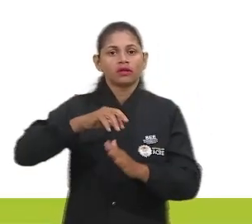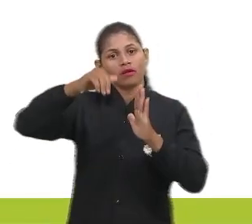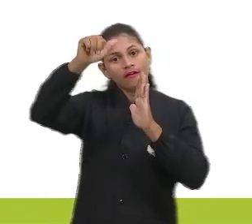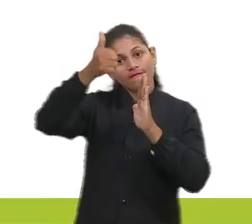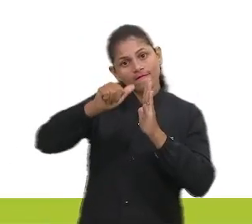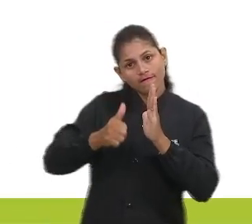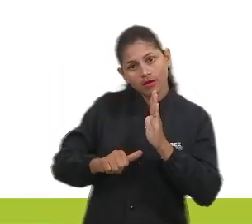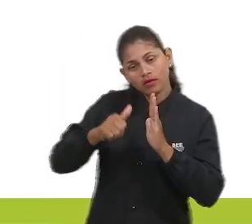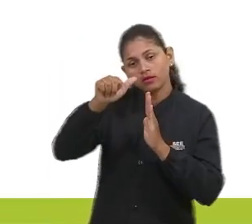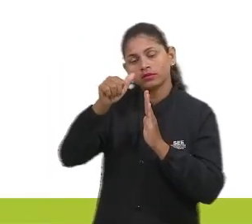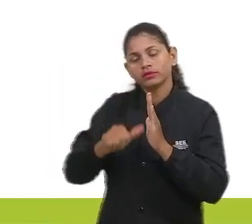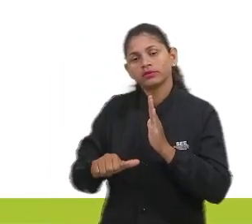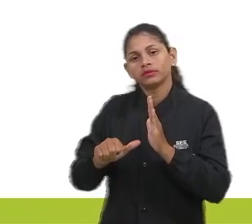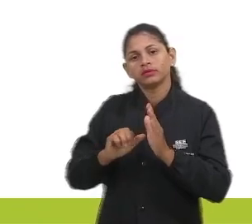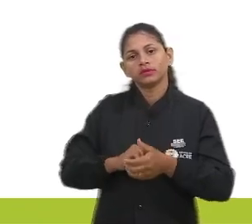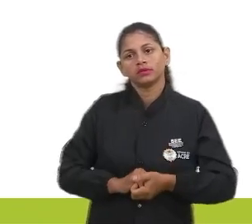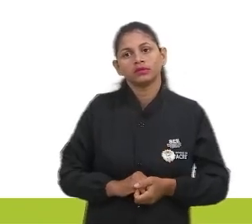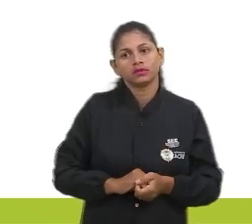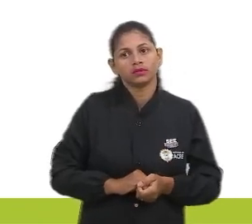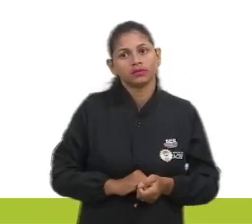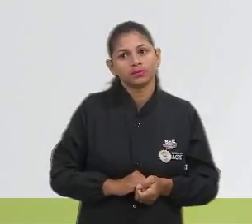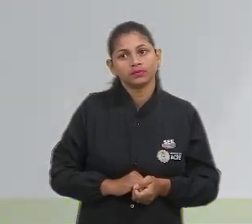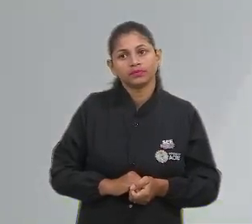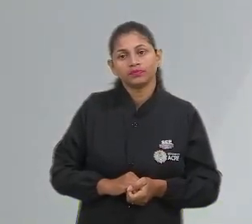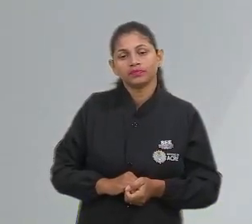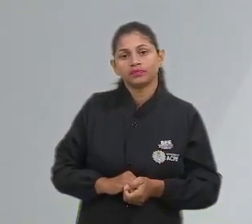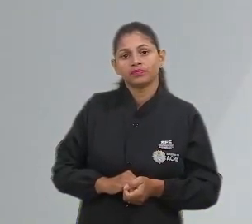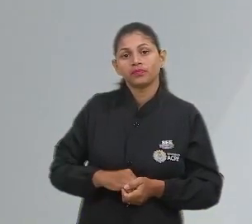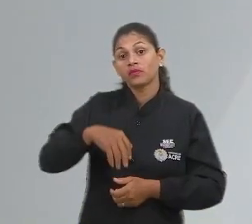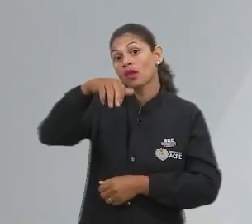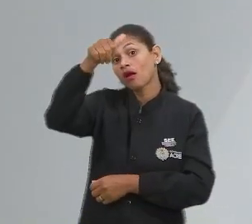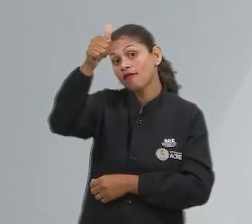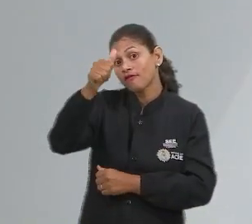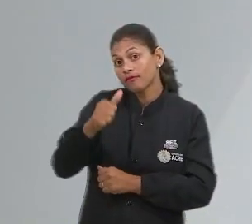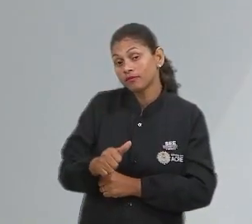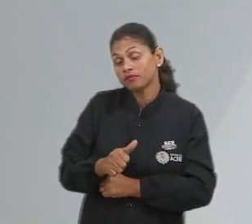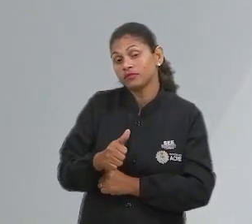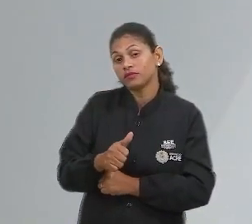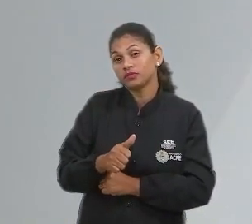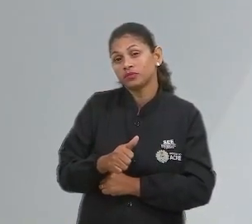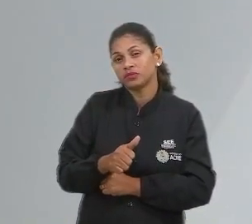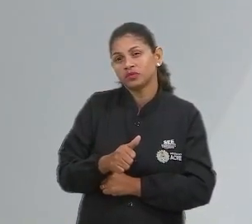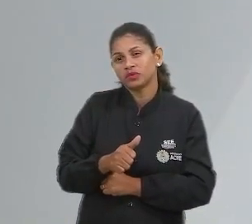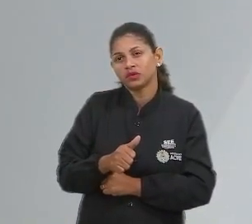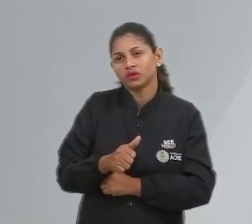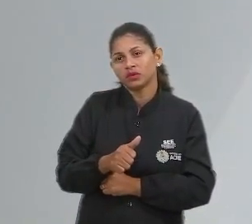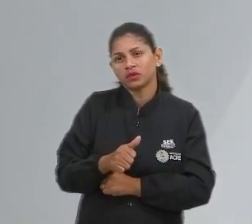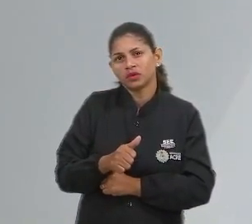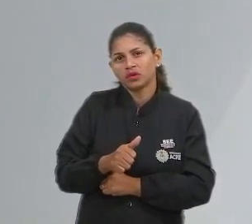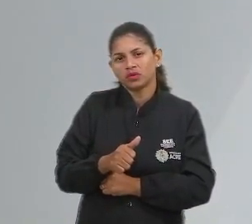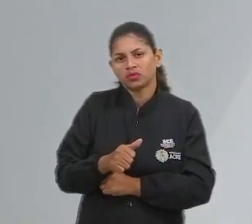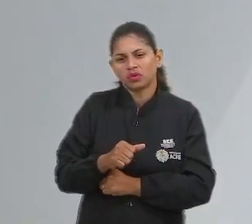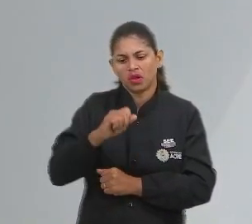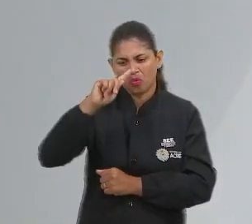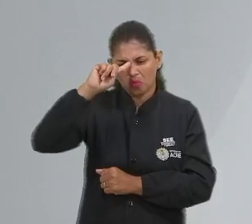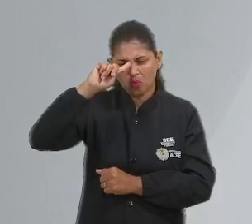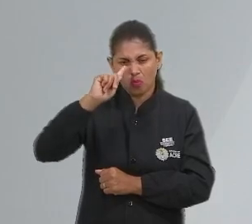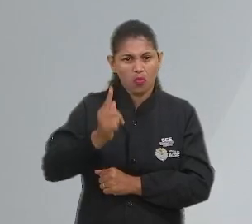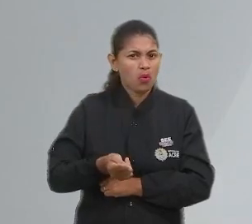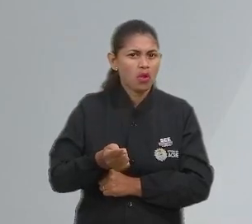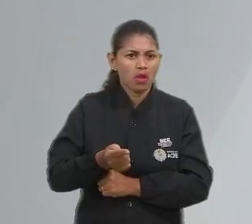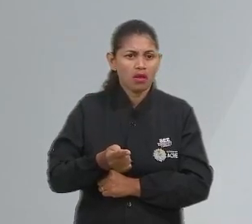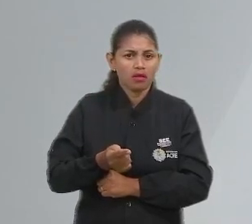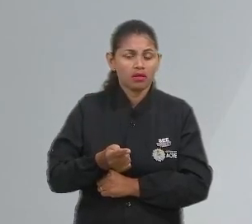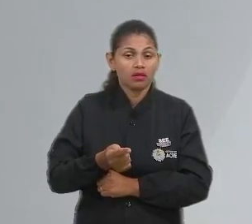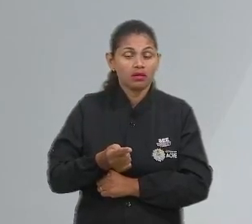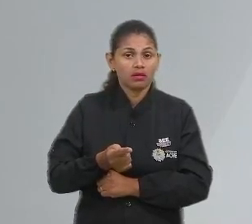avaliação, certo? A avaliação, ela não se dá de uma maneira de julgamento, né? No final